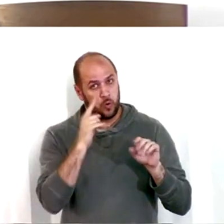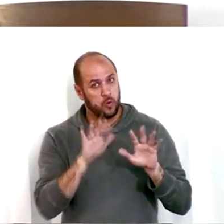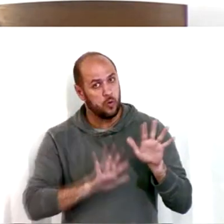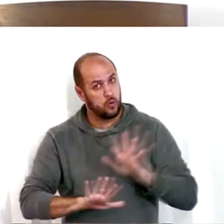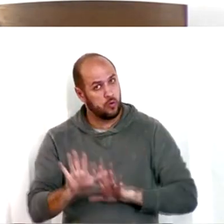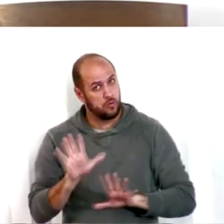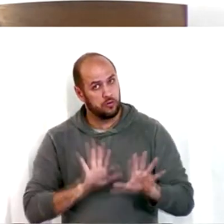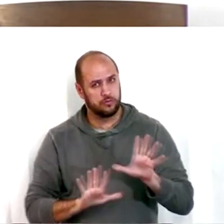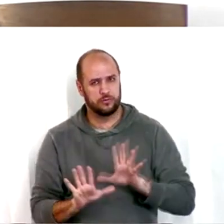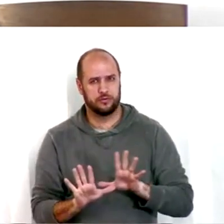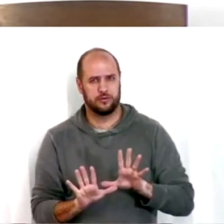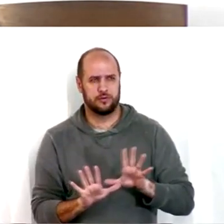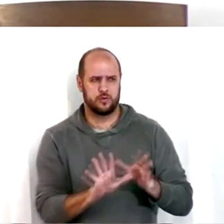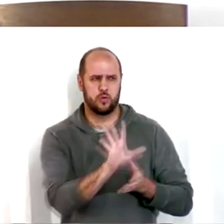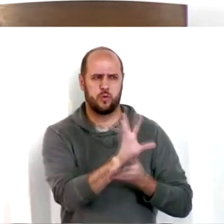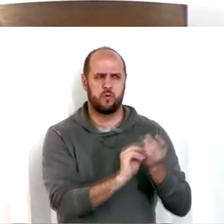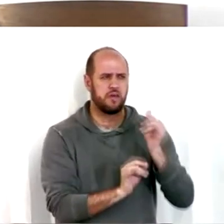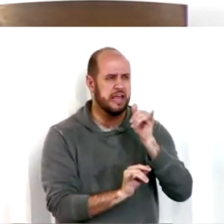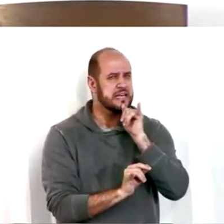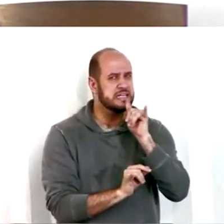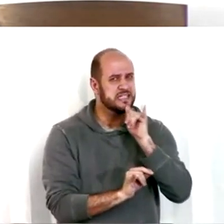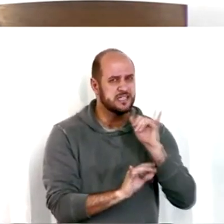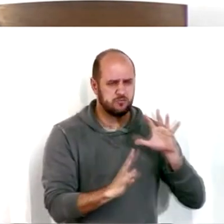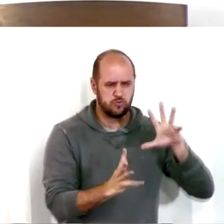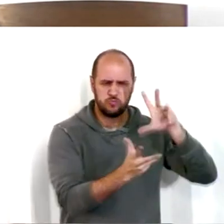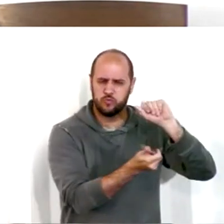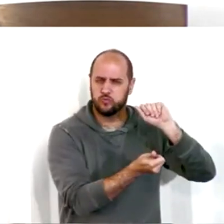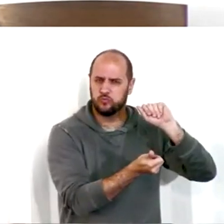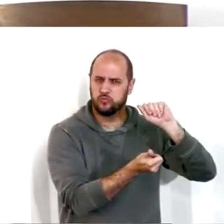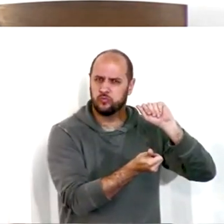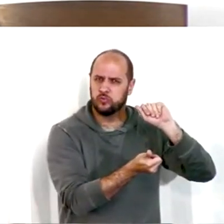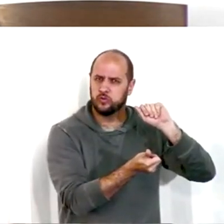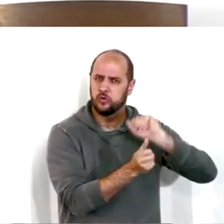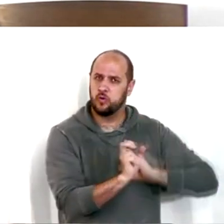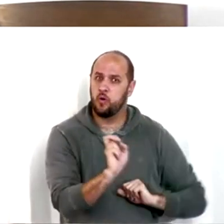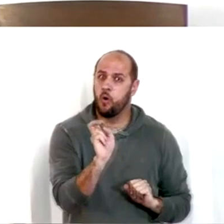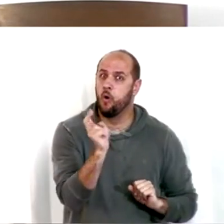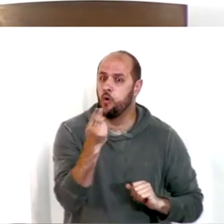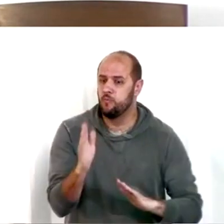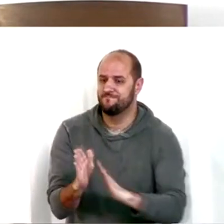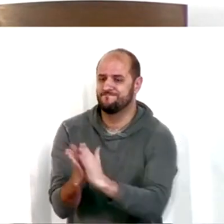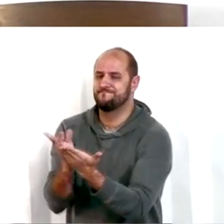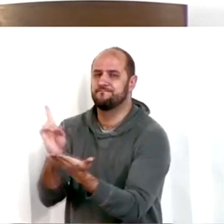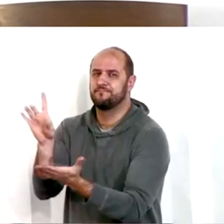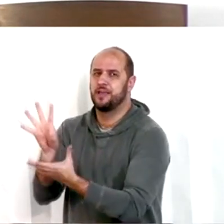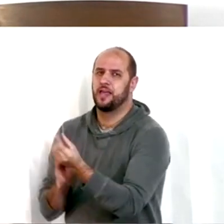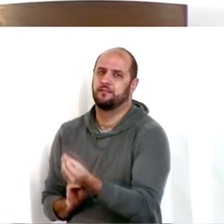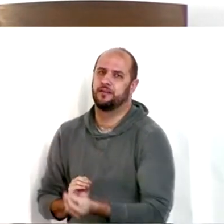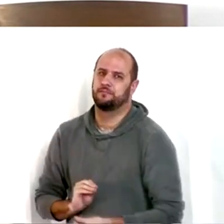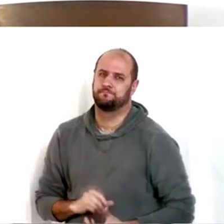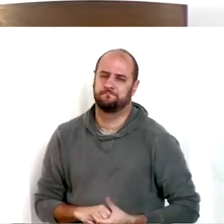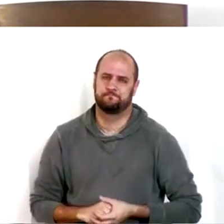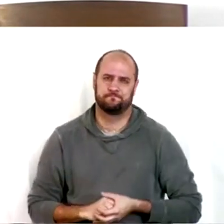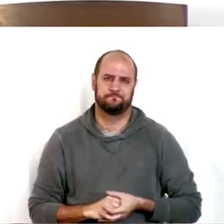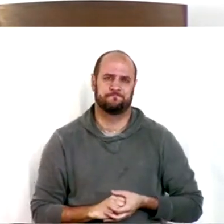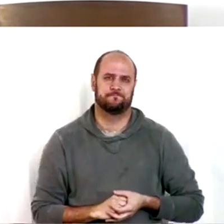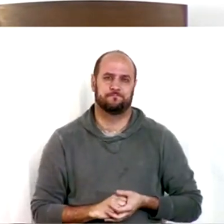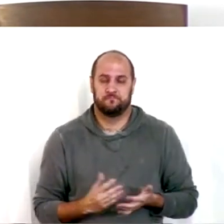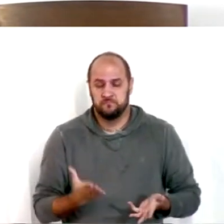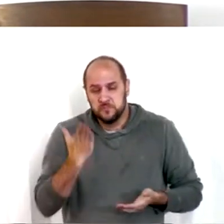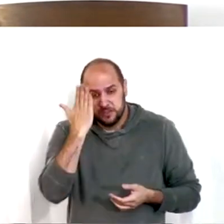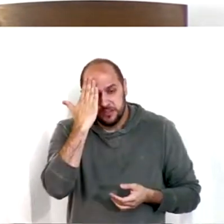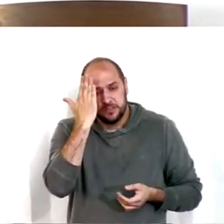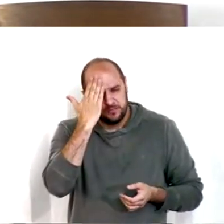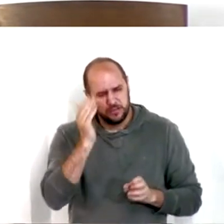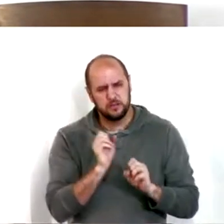seus padrões são mundanos ou são bíblicos? Eu sei,